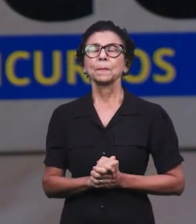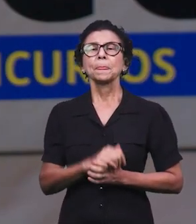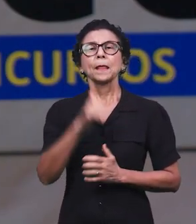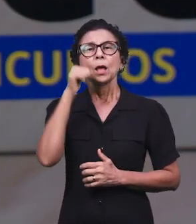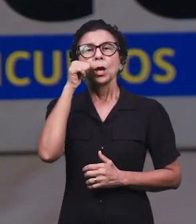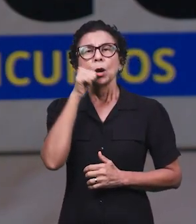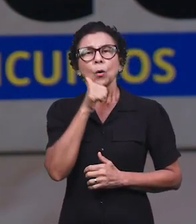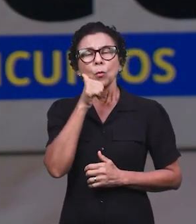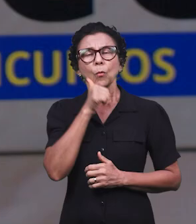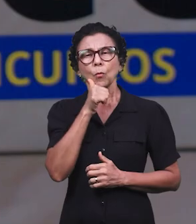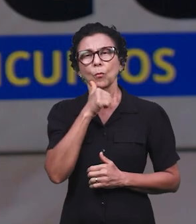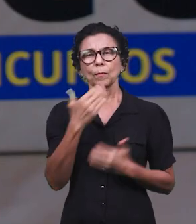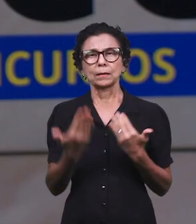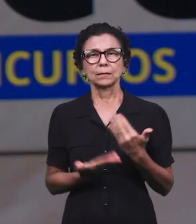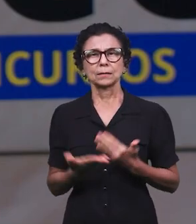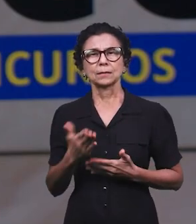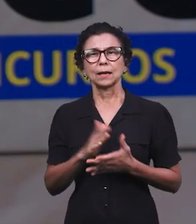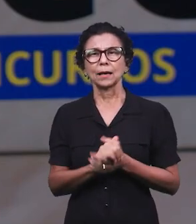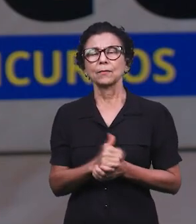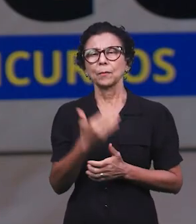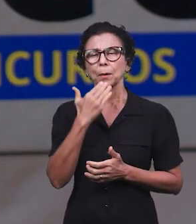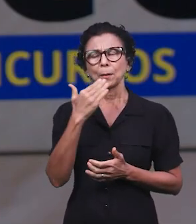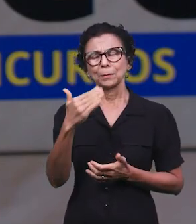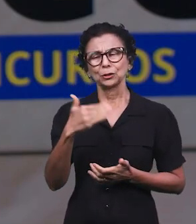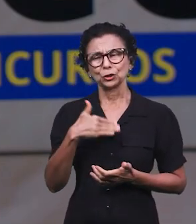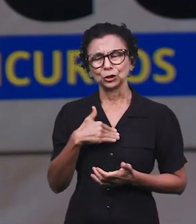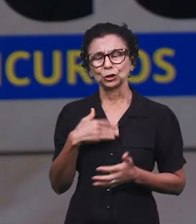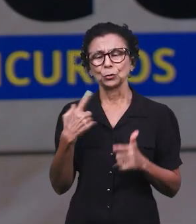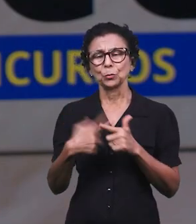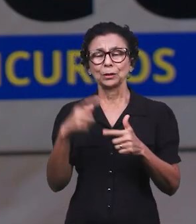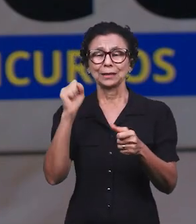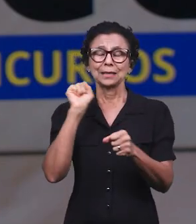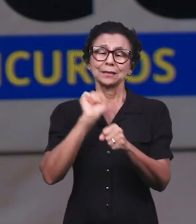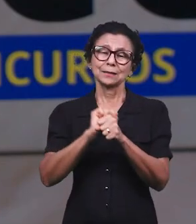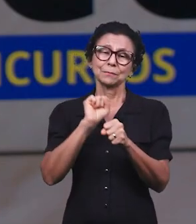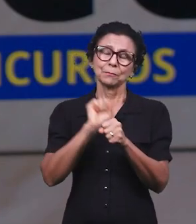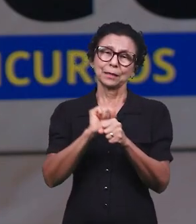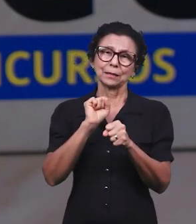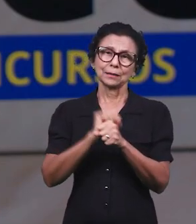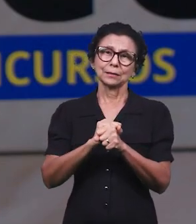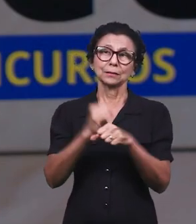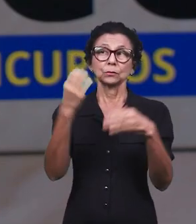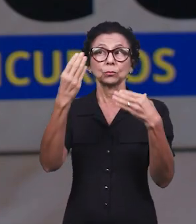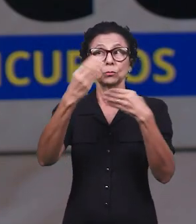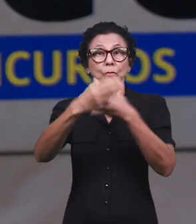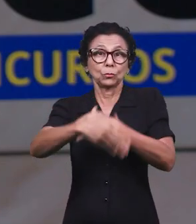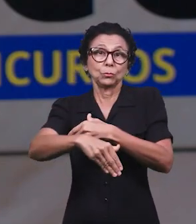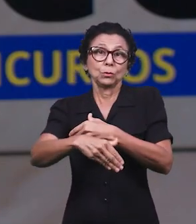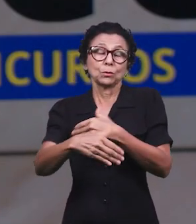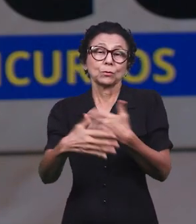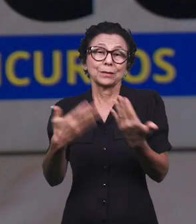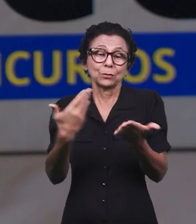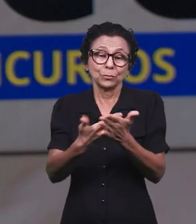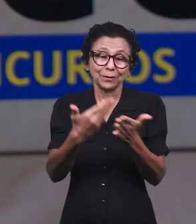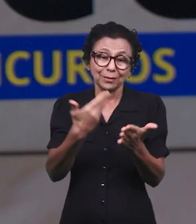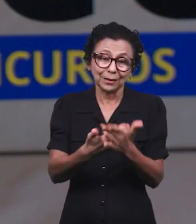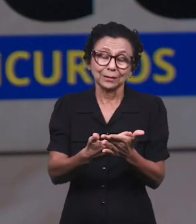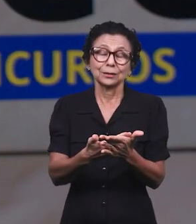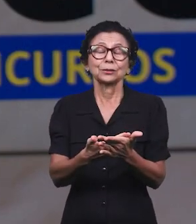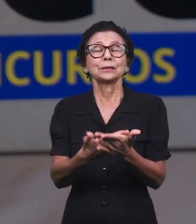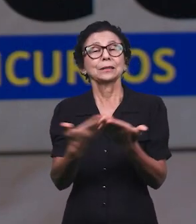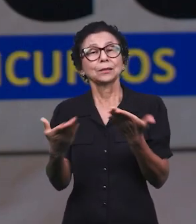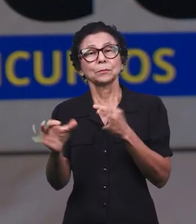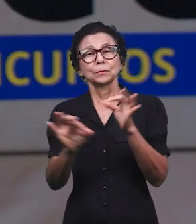nos escreveu, falando que estava estudando, aguardando esse concurso. E a gente preparou um programa especial sobre o concurso